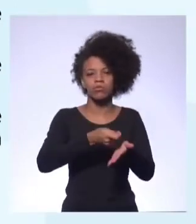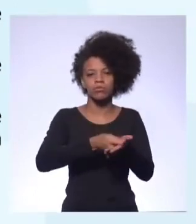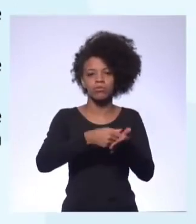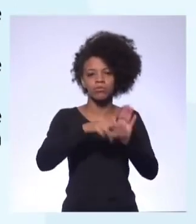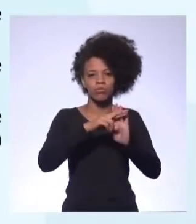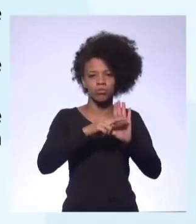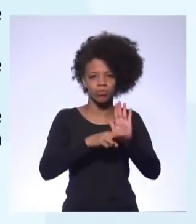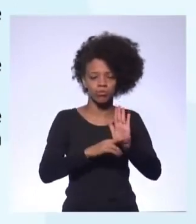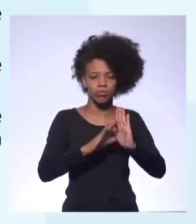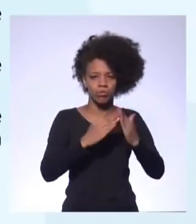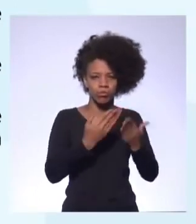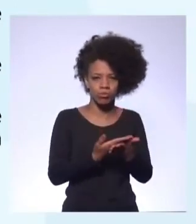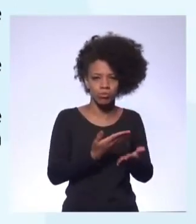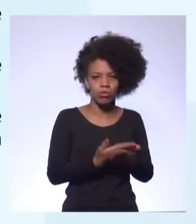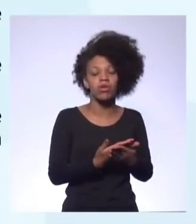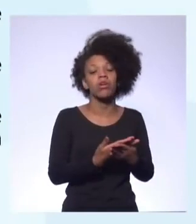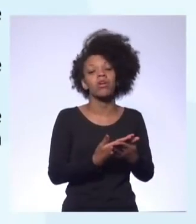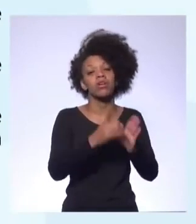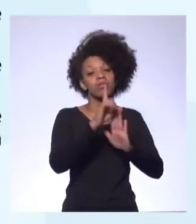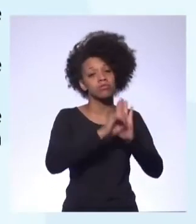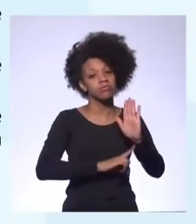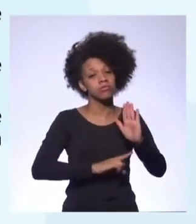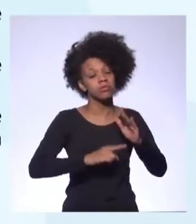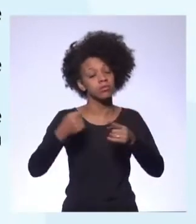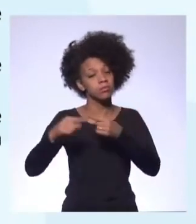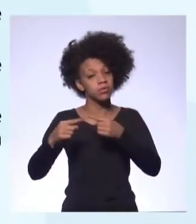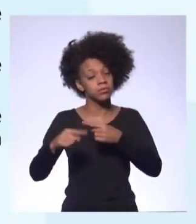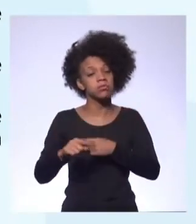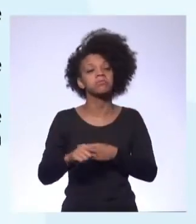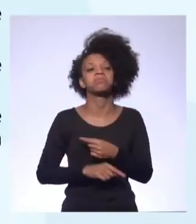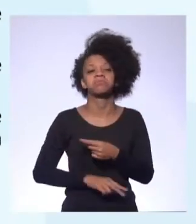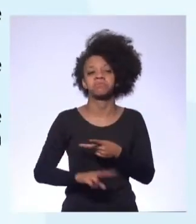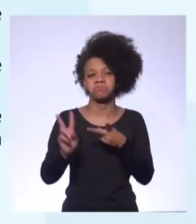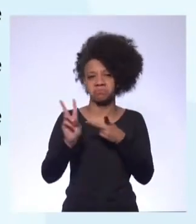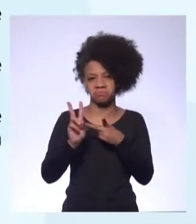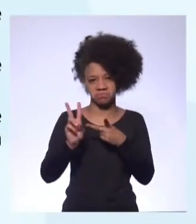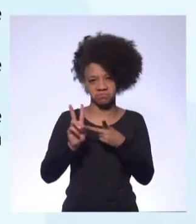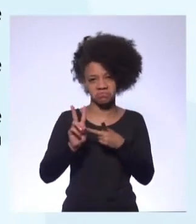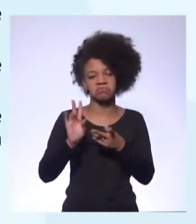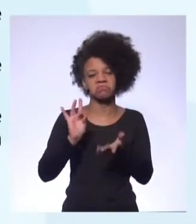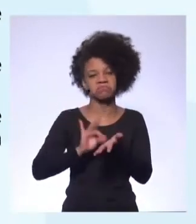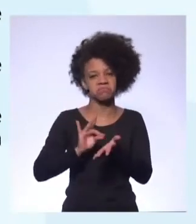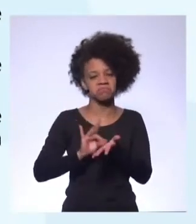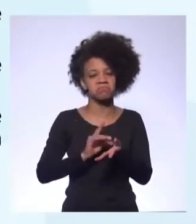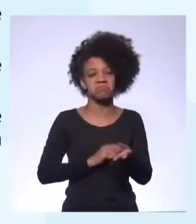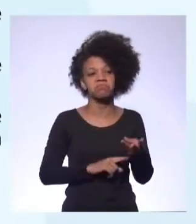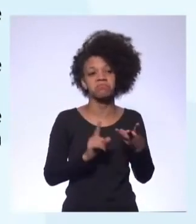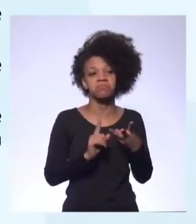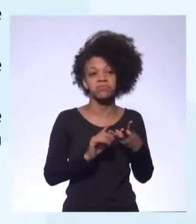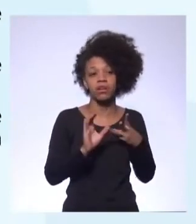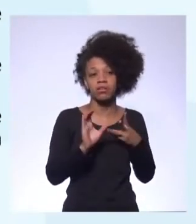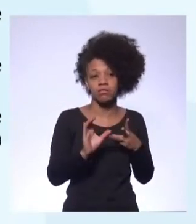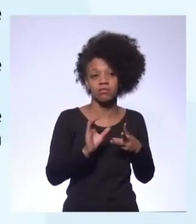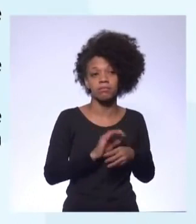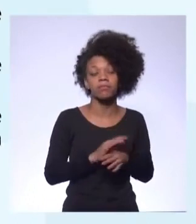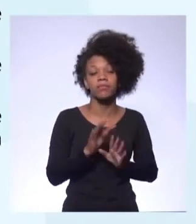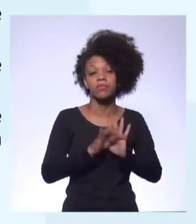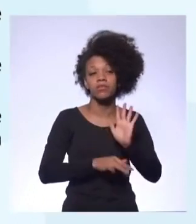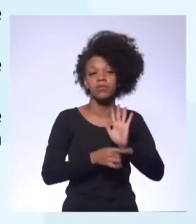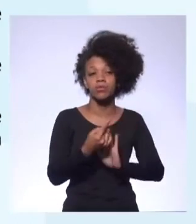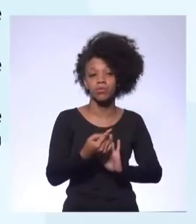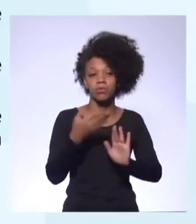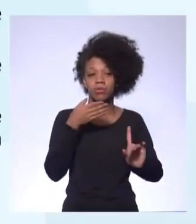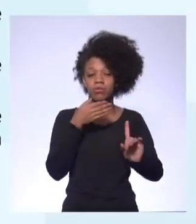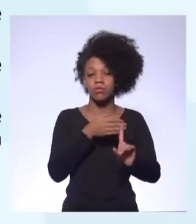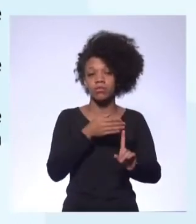apresenta direitos e proibições para os estudantes. Sim, verdadeiro. Letra C. O texto 1 faz referência à lei